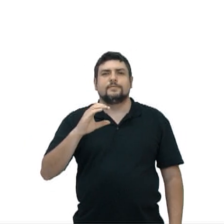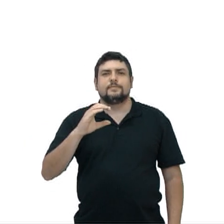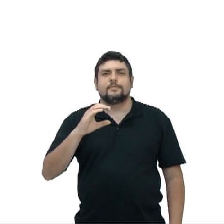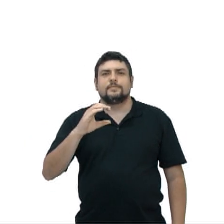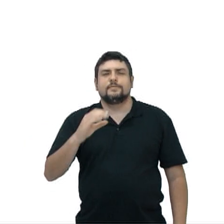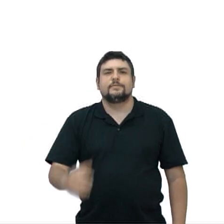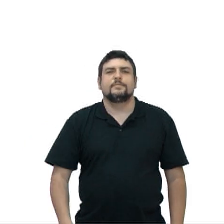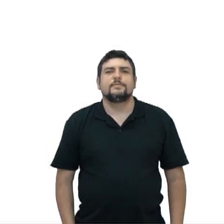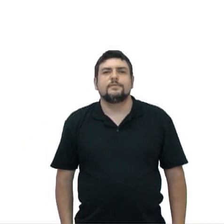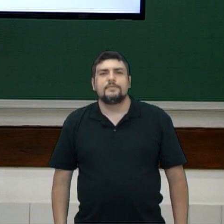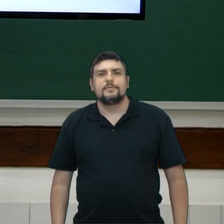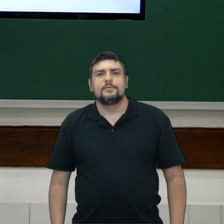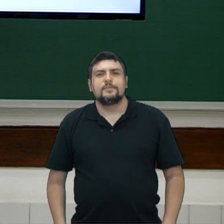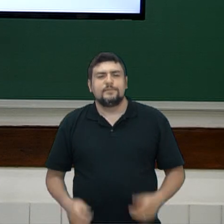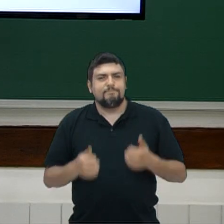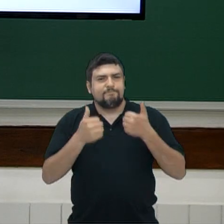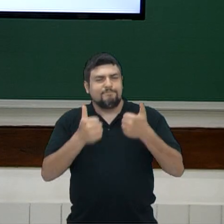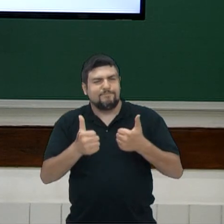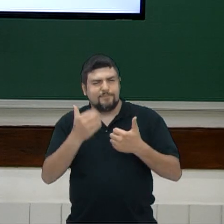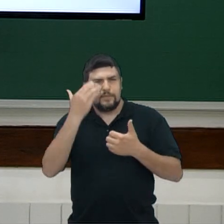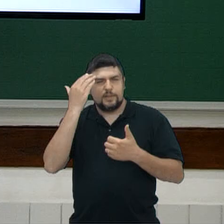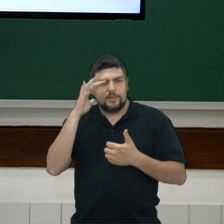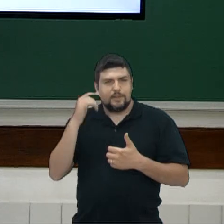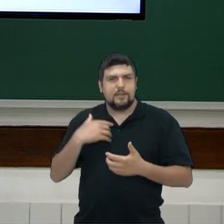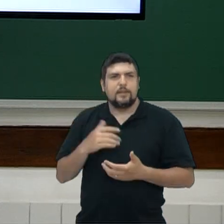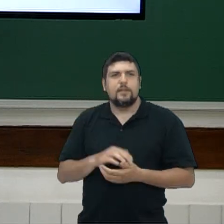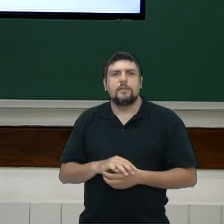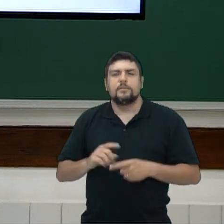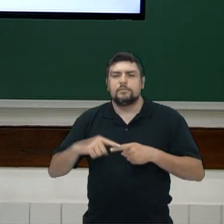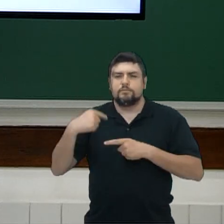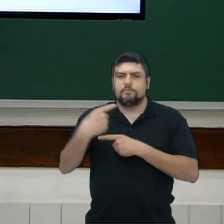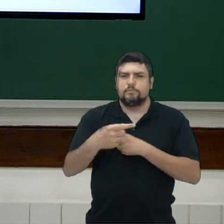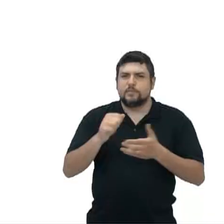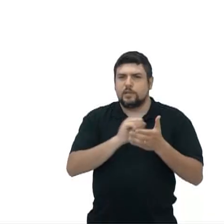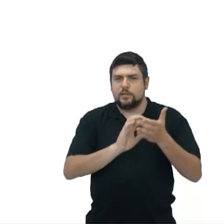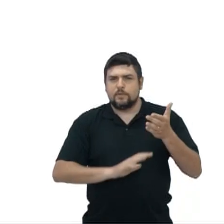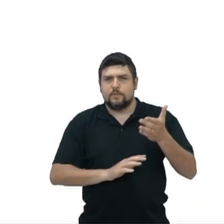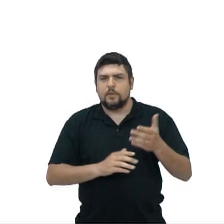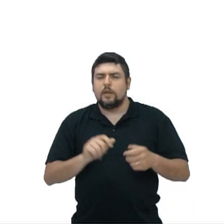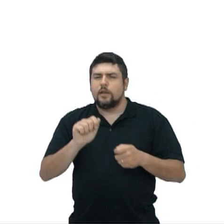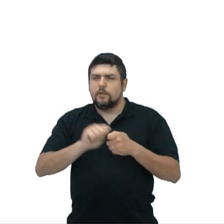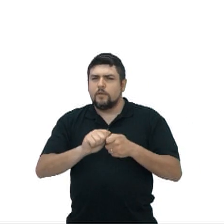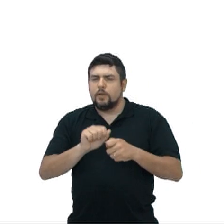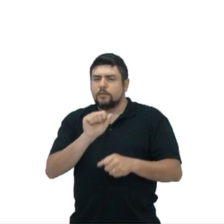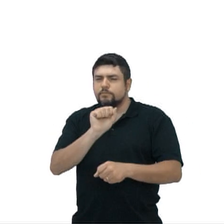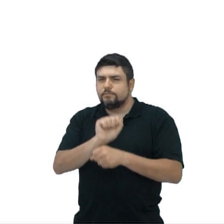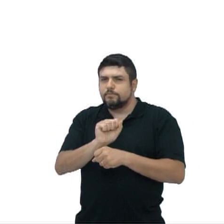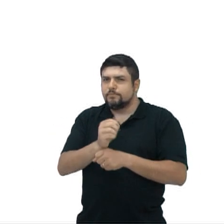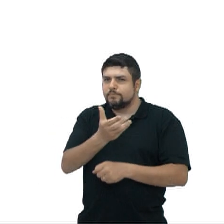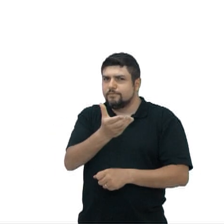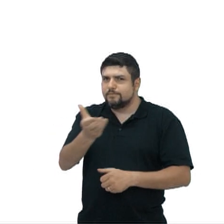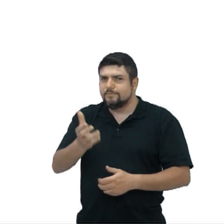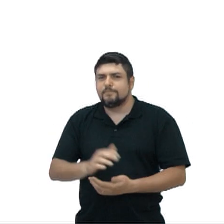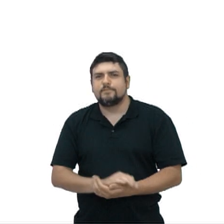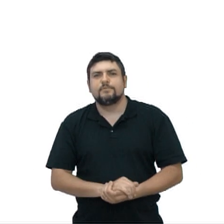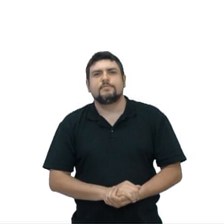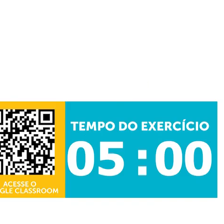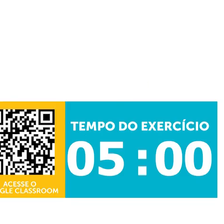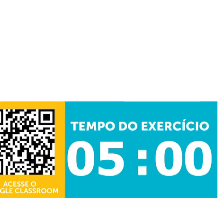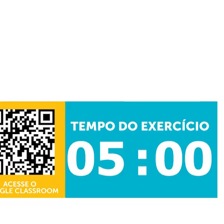C. Maravilha? Show de bola? Próximo exercício na tela. Faz aí. Eu estou aqui esperando.